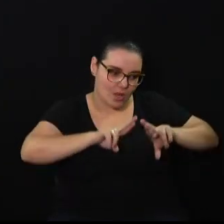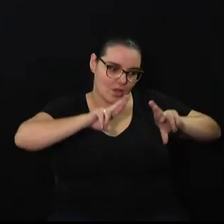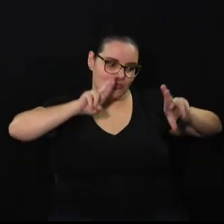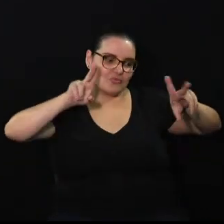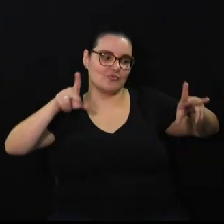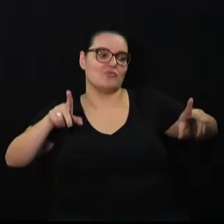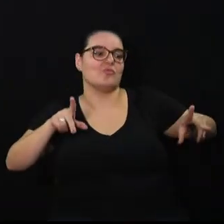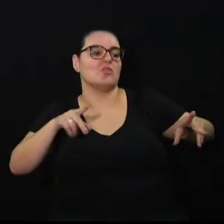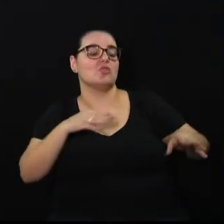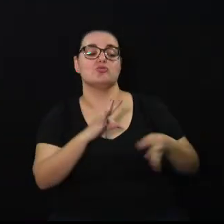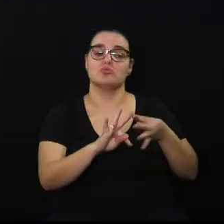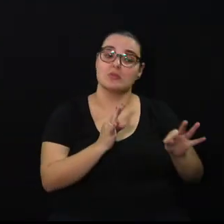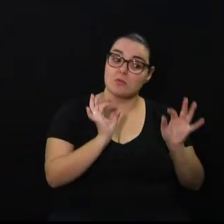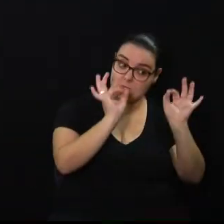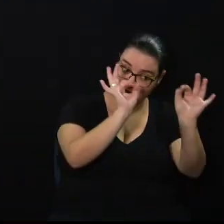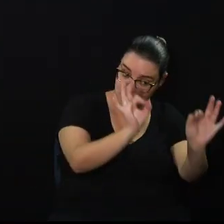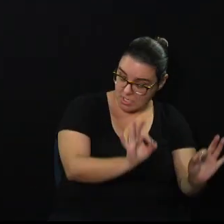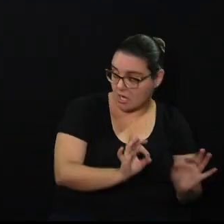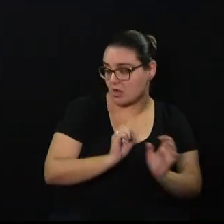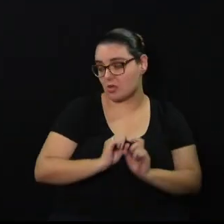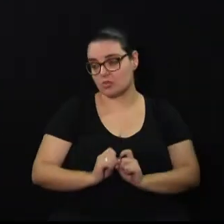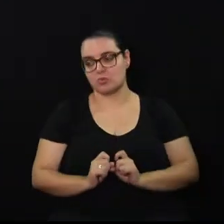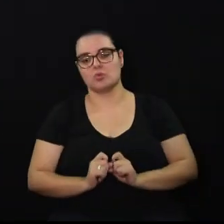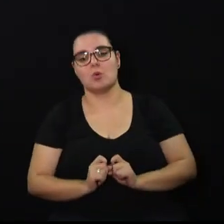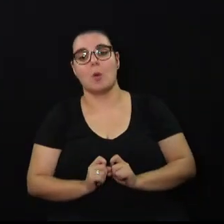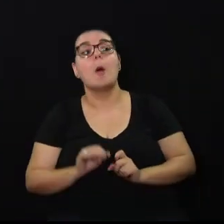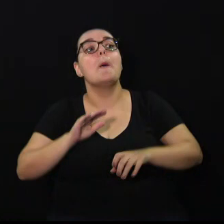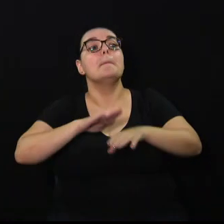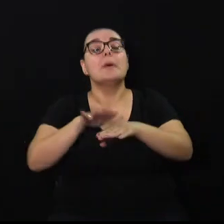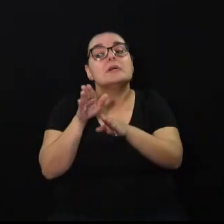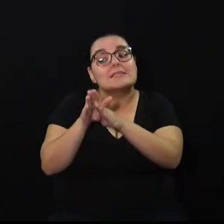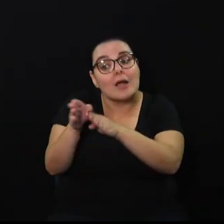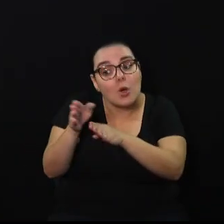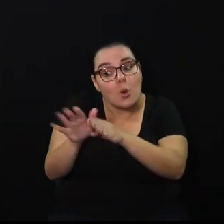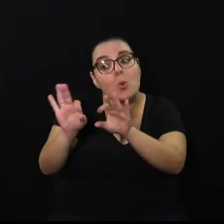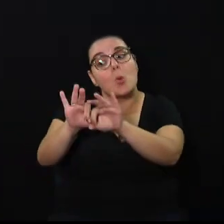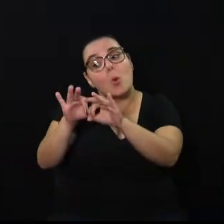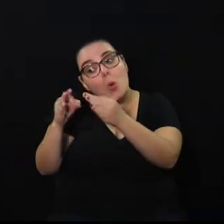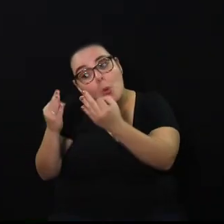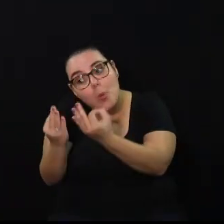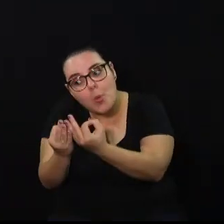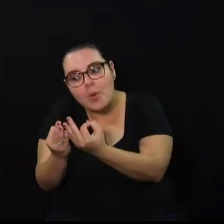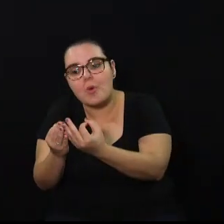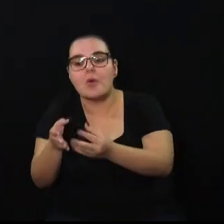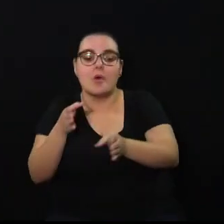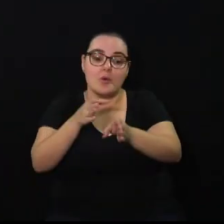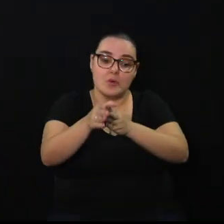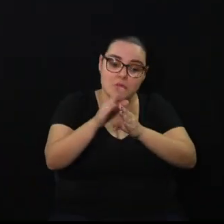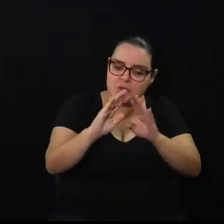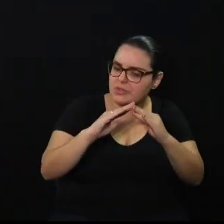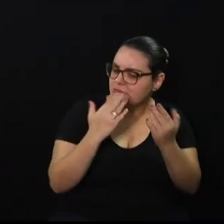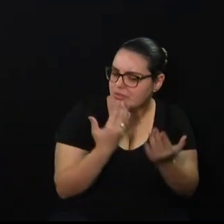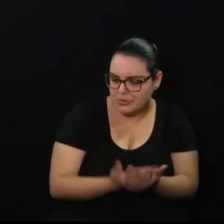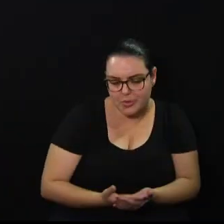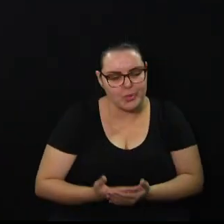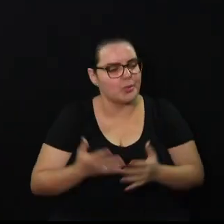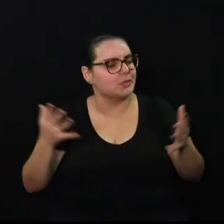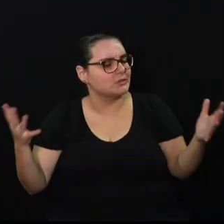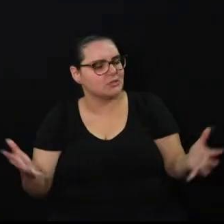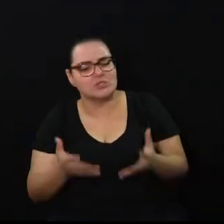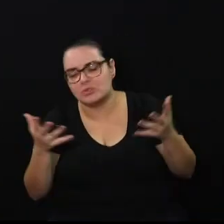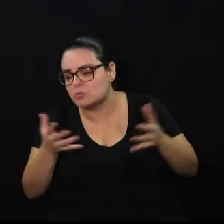sujeito né mas a gente vai poder orientar é intervenção precoces estimulações